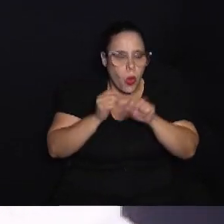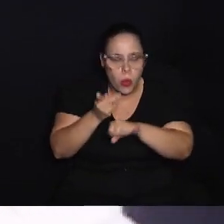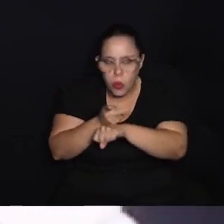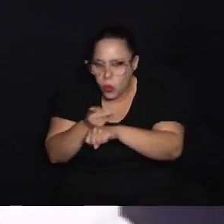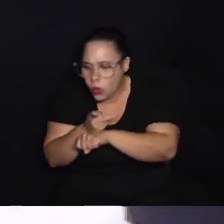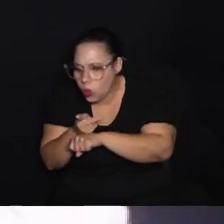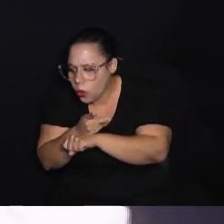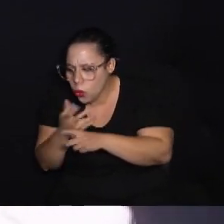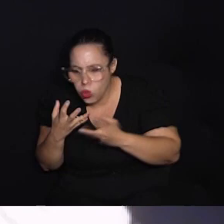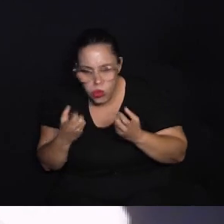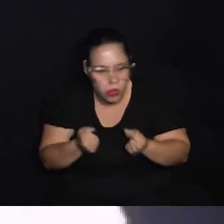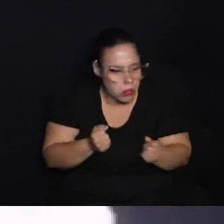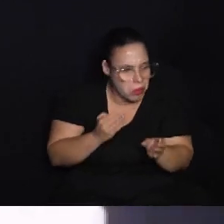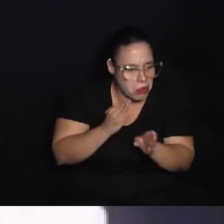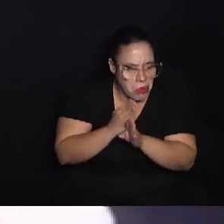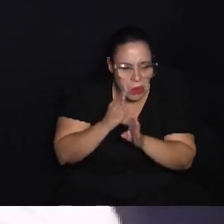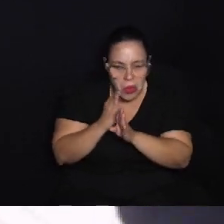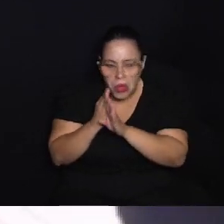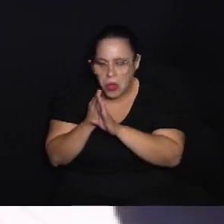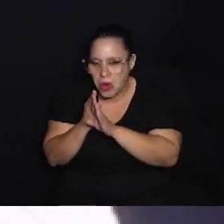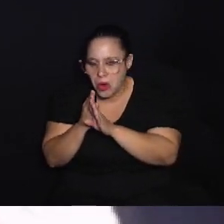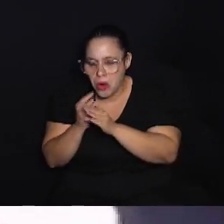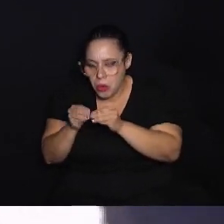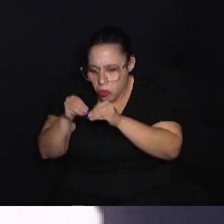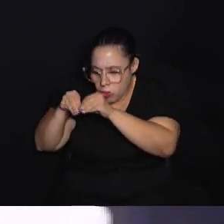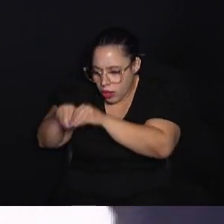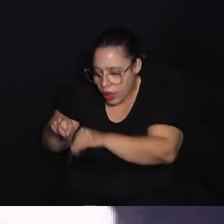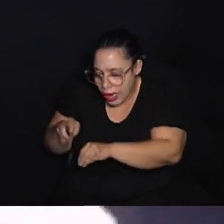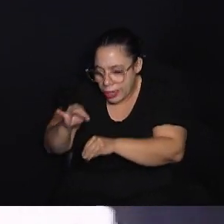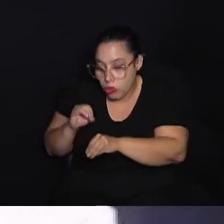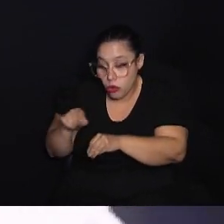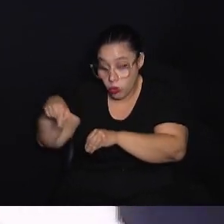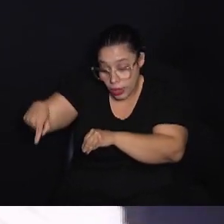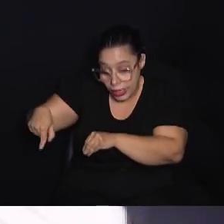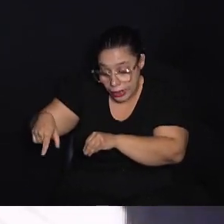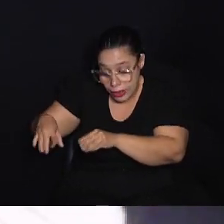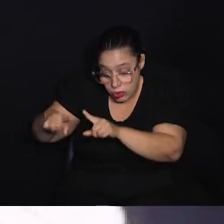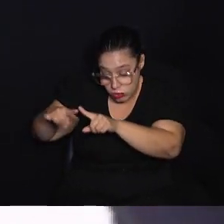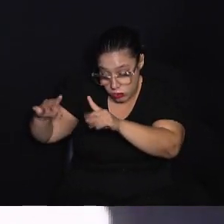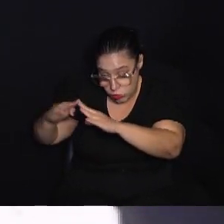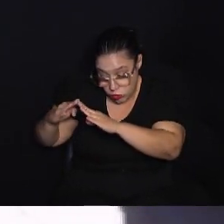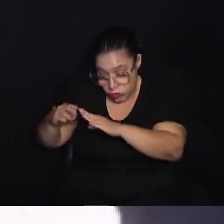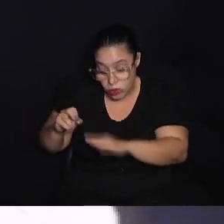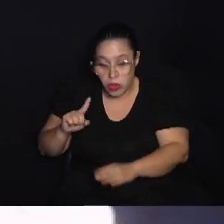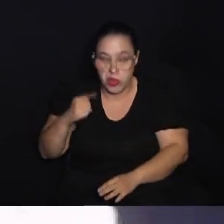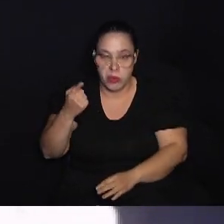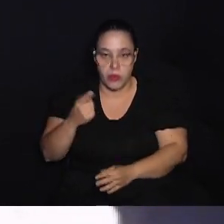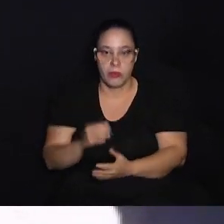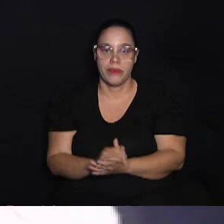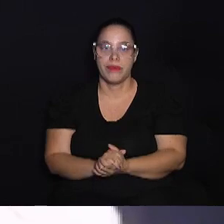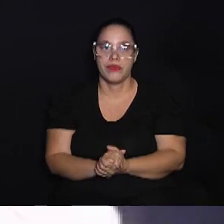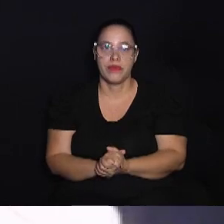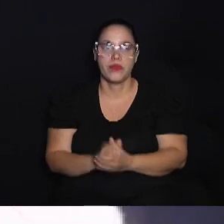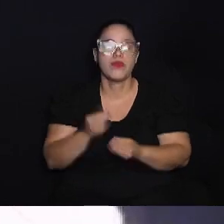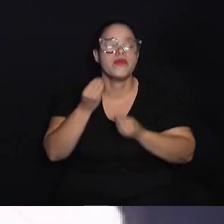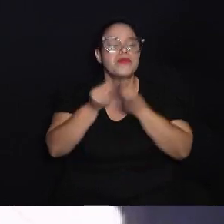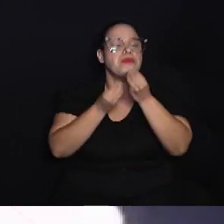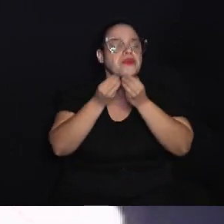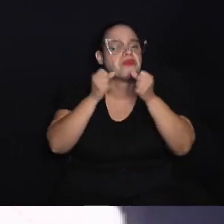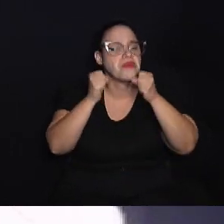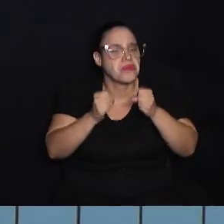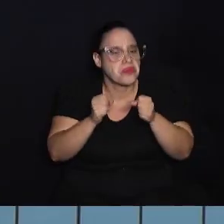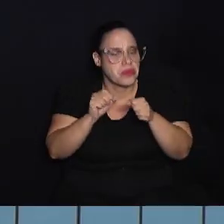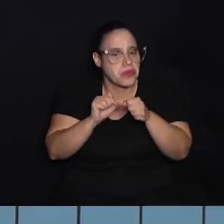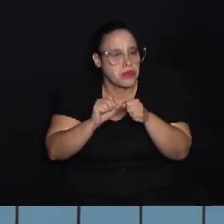sabe onde procurar um ponto de recebimento mais próximo e descartar esse eletroeletrônico, eletrodoméstico pós-vida útil.